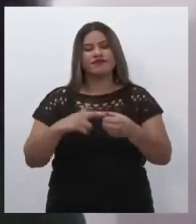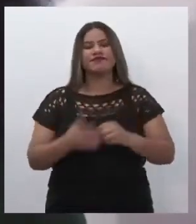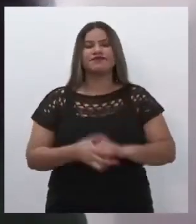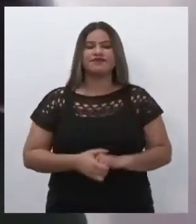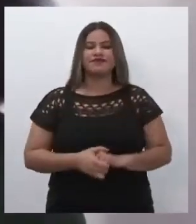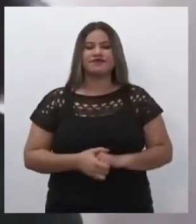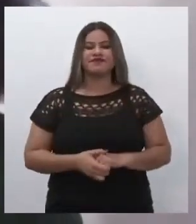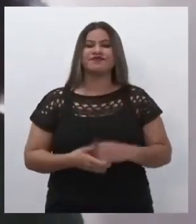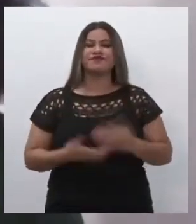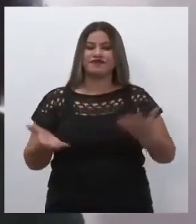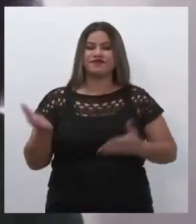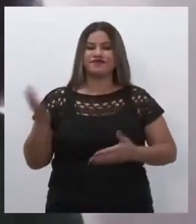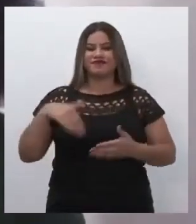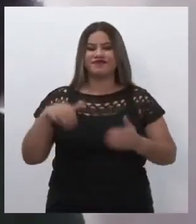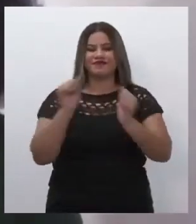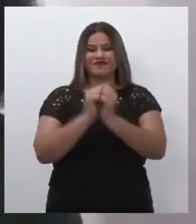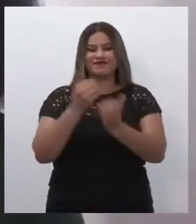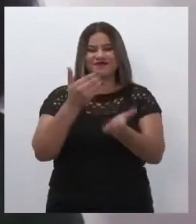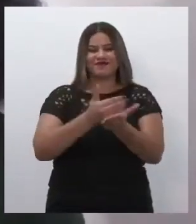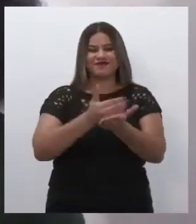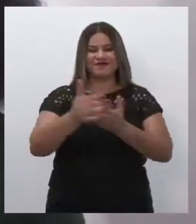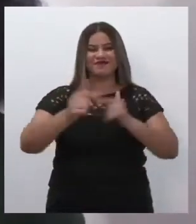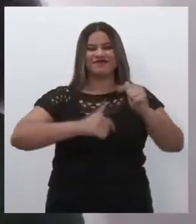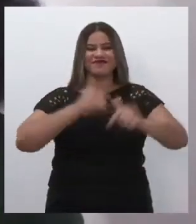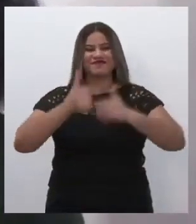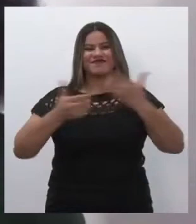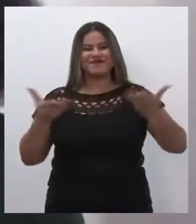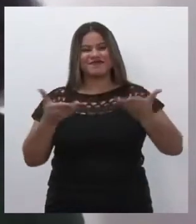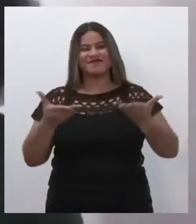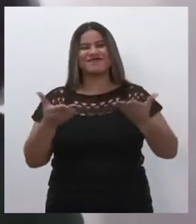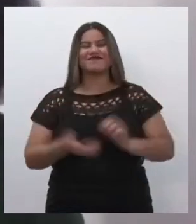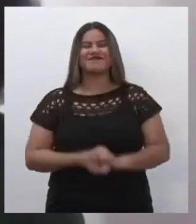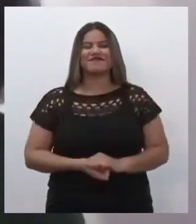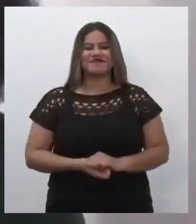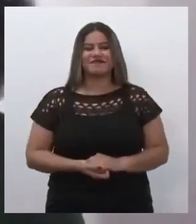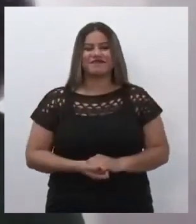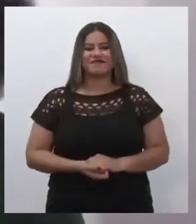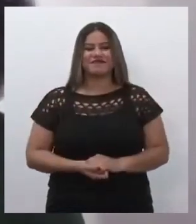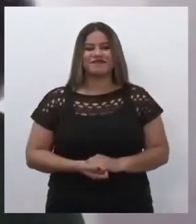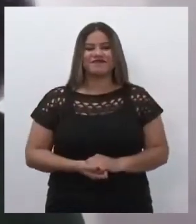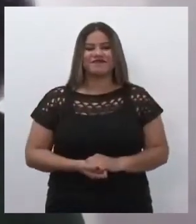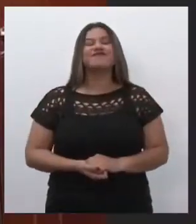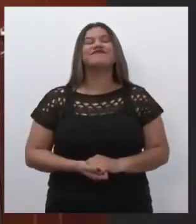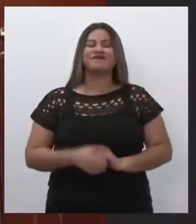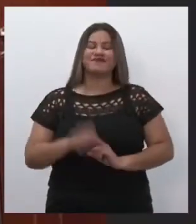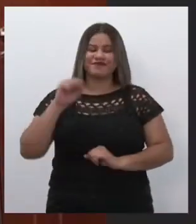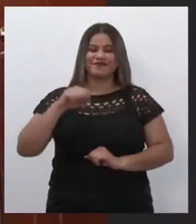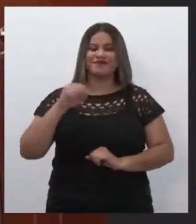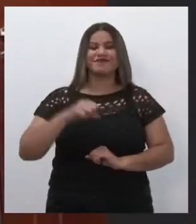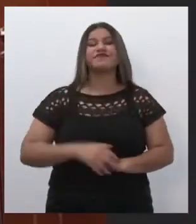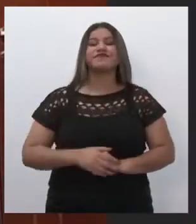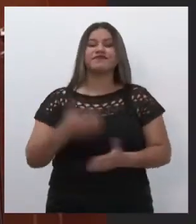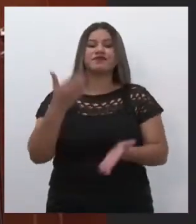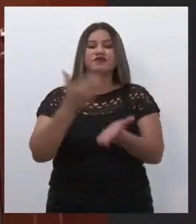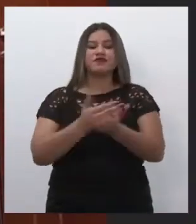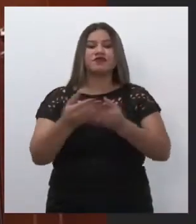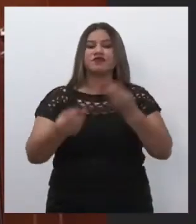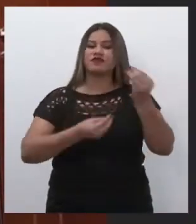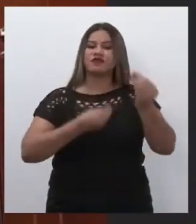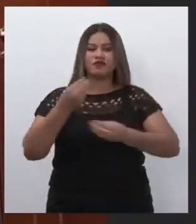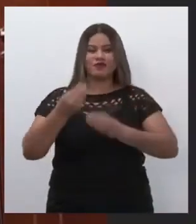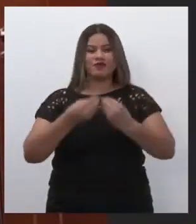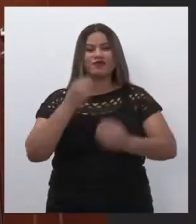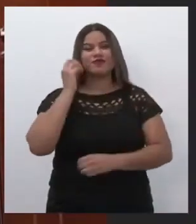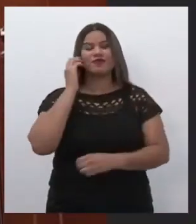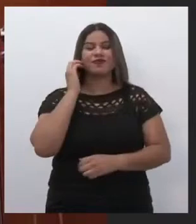vamos lá, Renan, vamos iniciar nosso trabalho de hoje. Vamos sim. E para começar, vamos